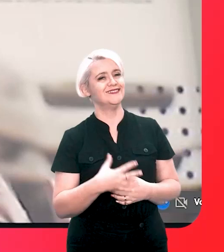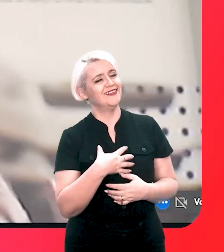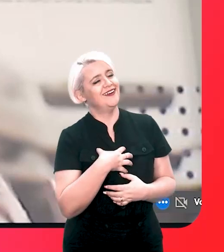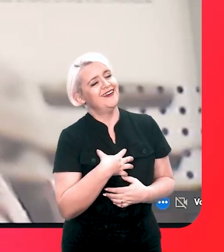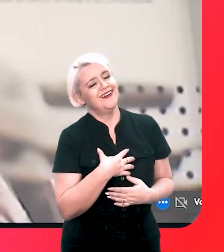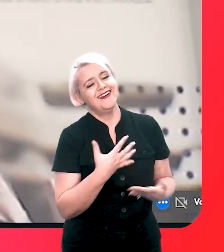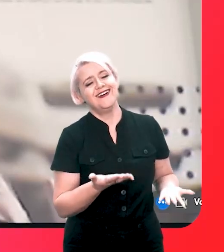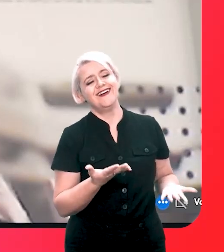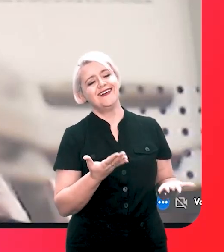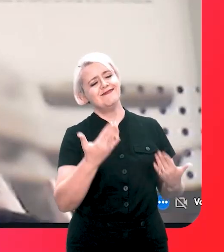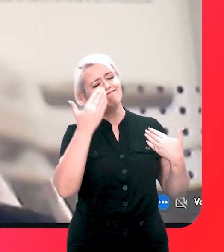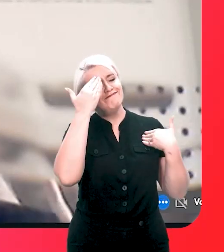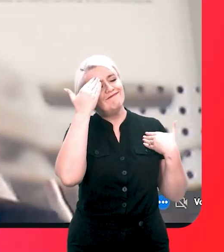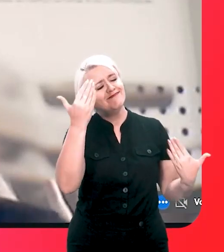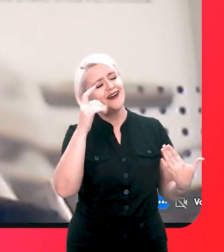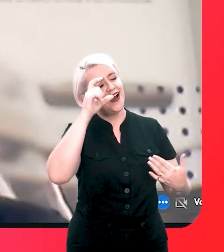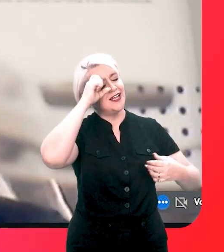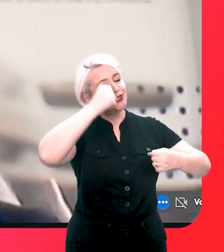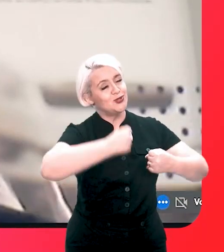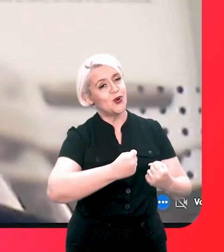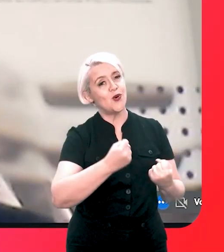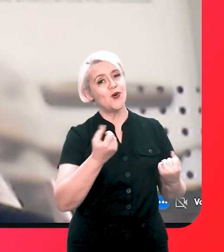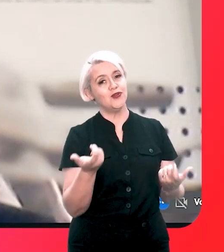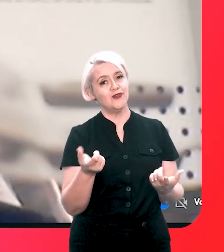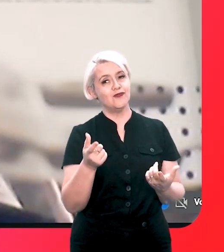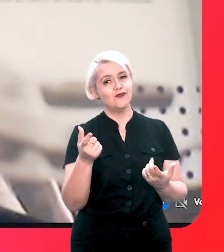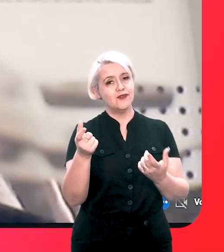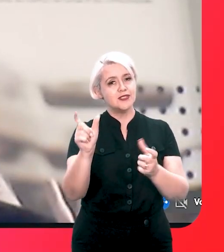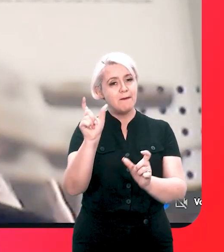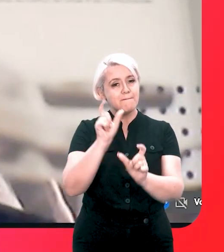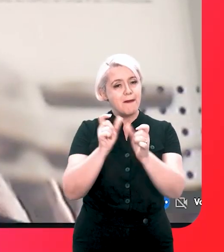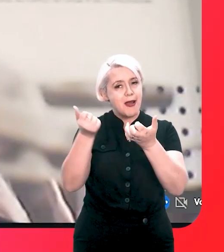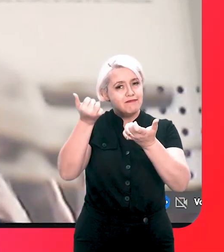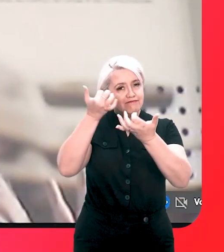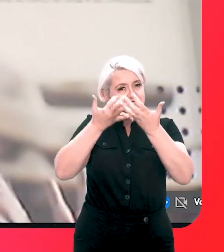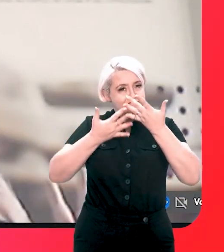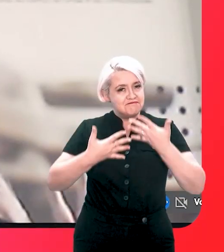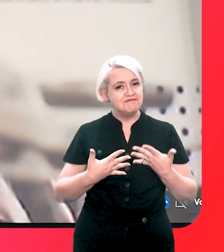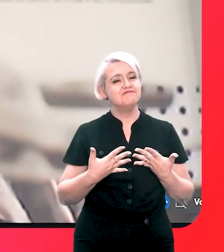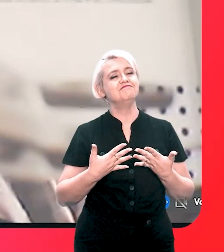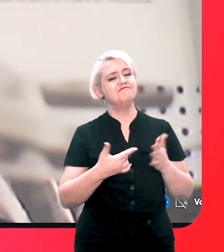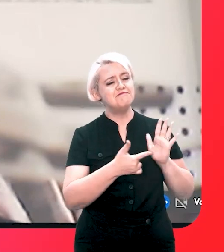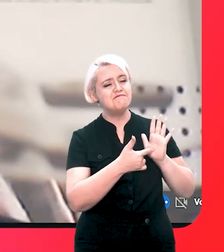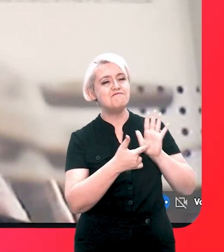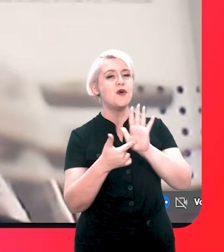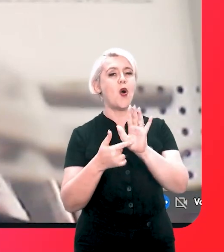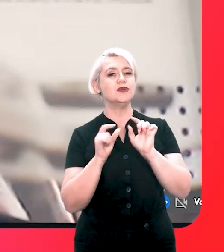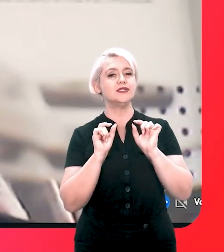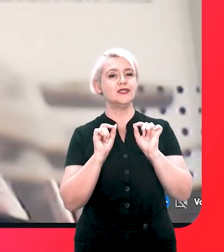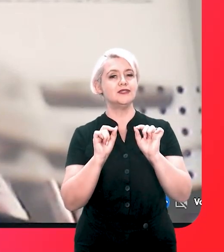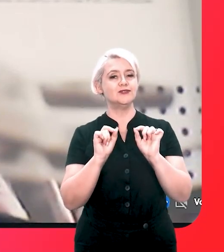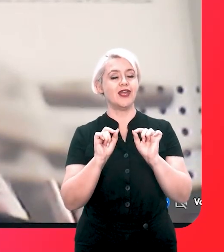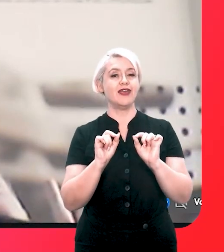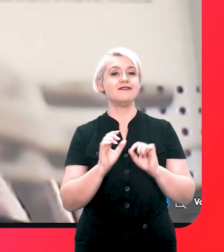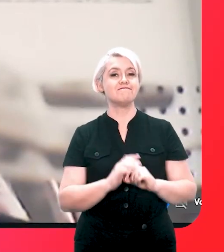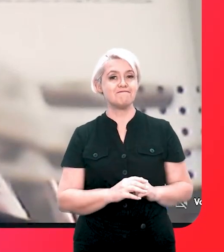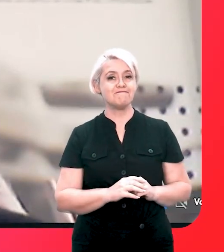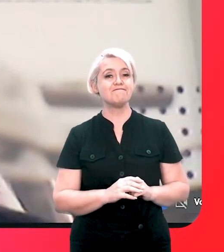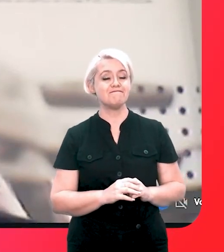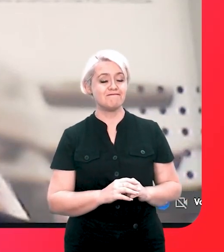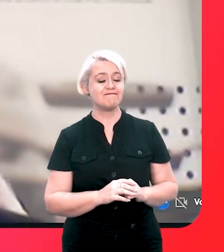Muito obrigado, Antônio José. Então, são essas palavras, essas demonstrações que nos dão assim